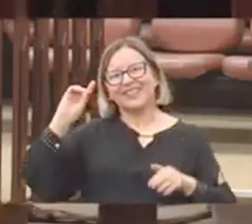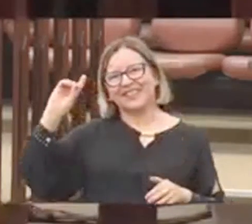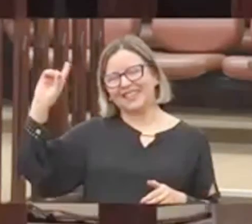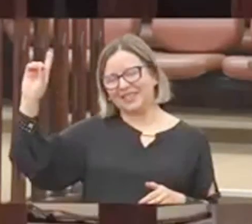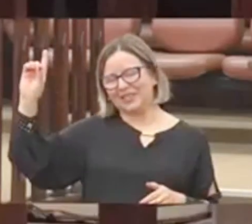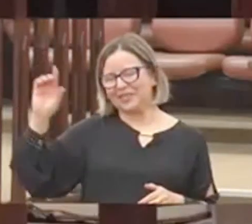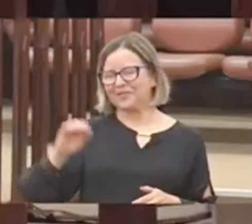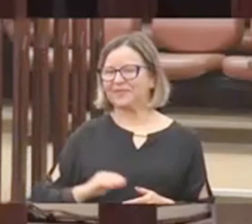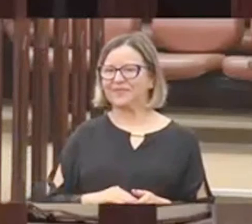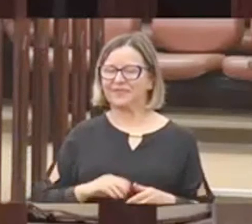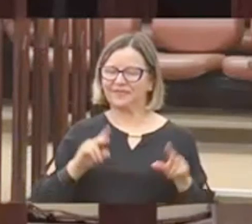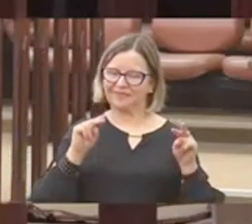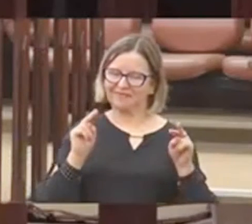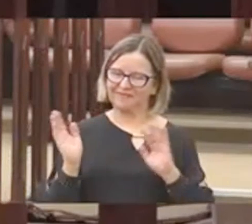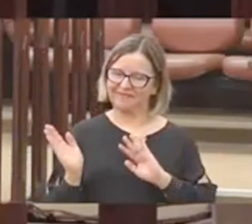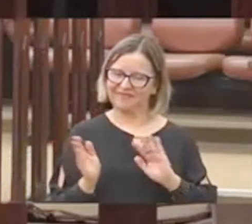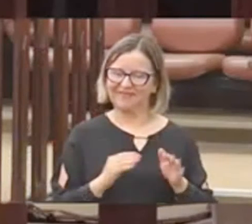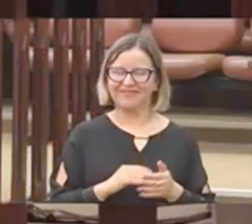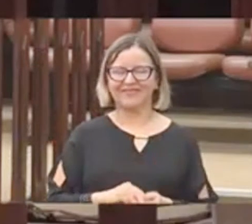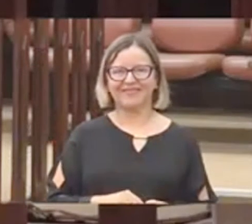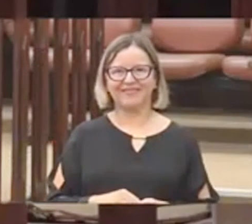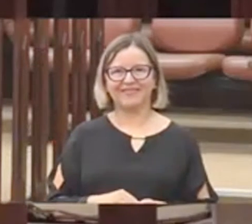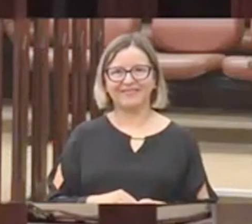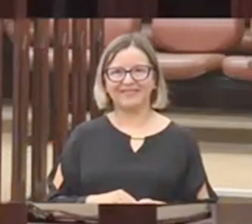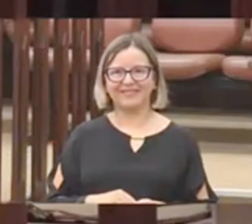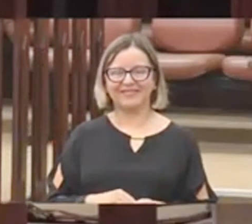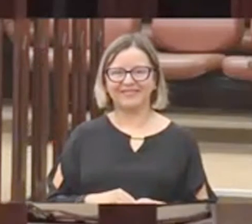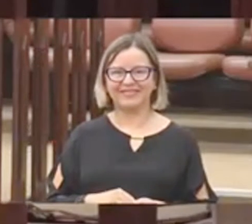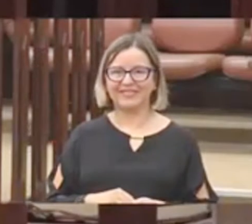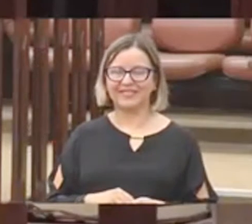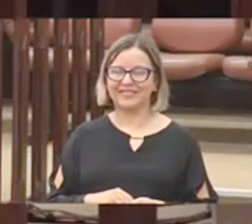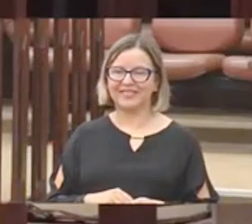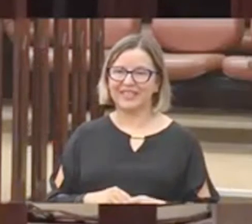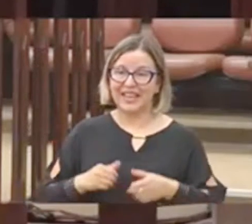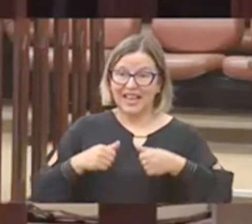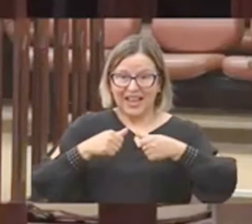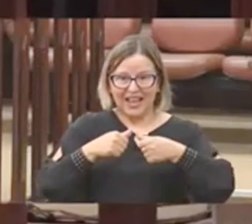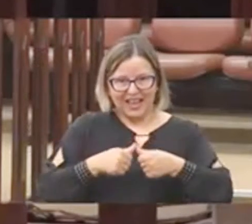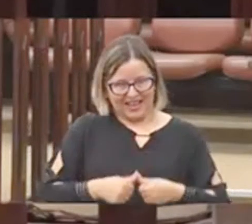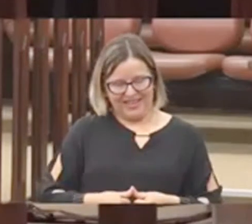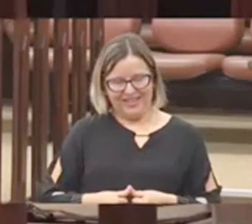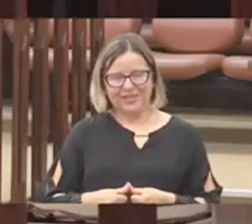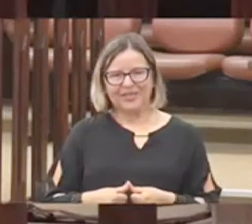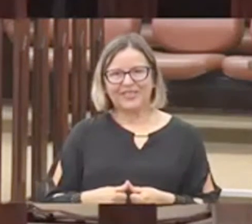É exatamente isso que ele está dizendo, que Tiago escreveu.